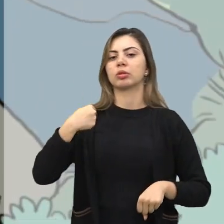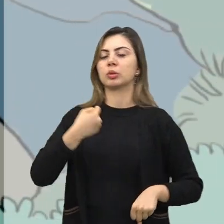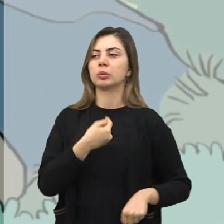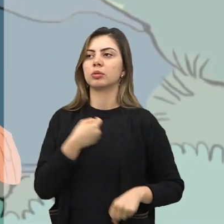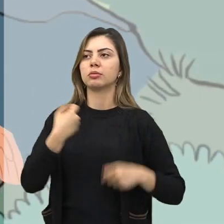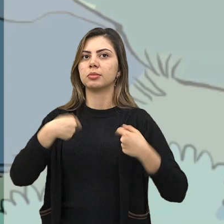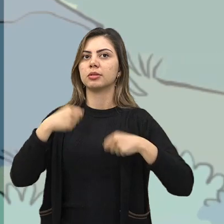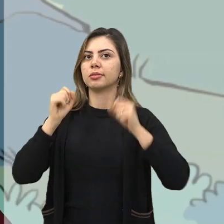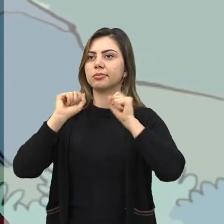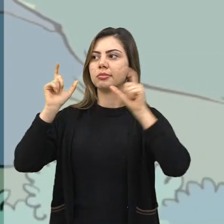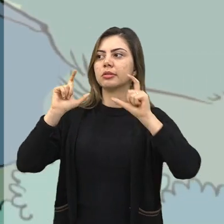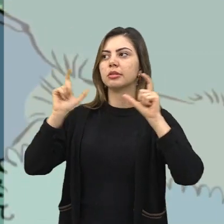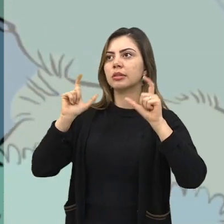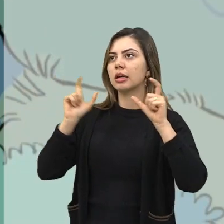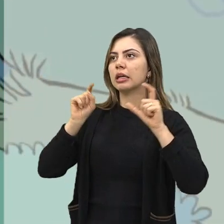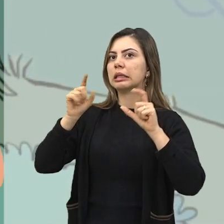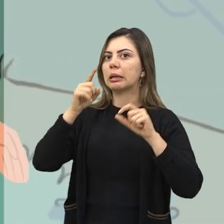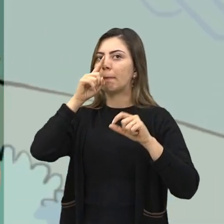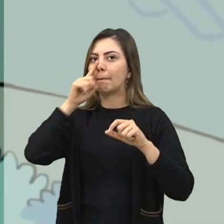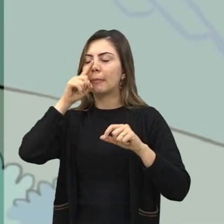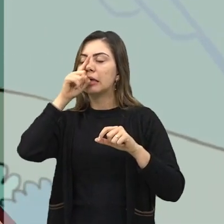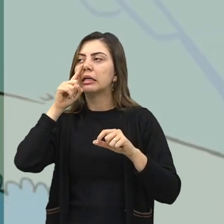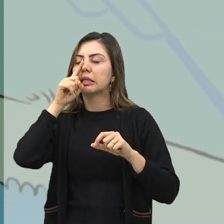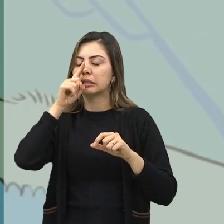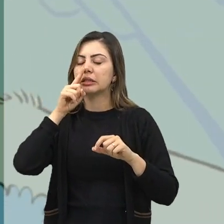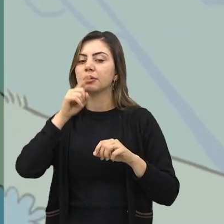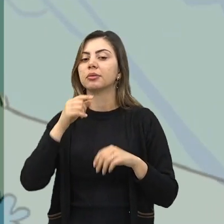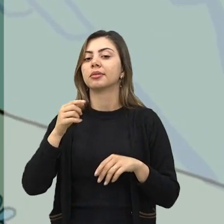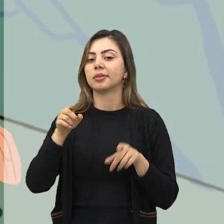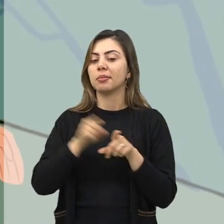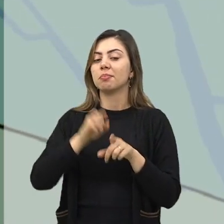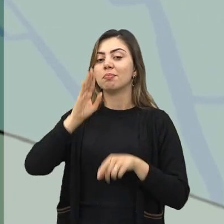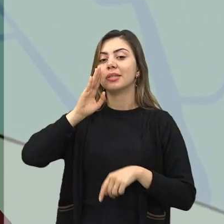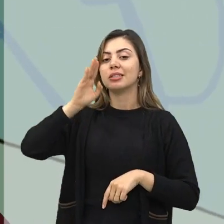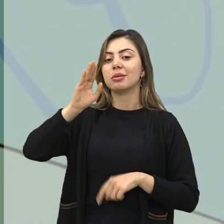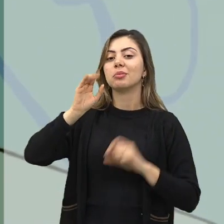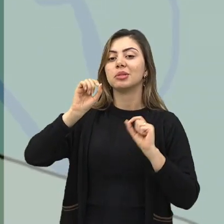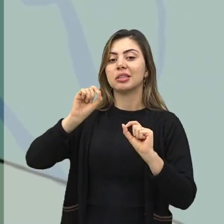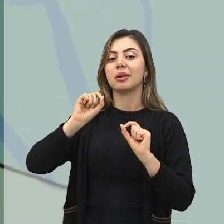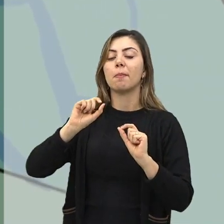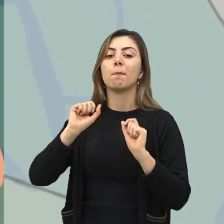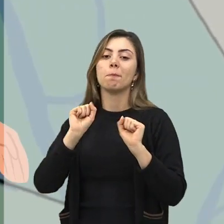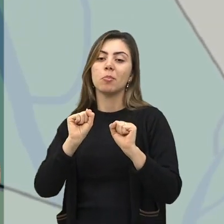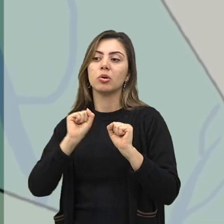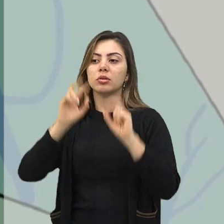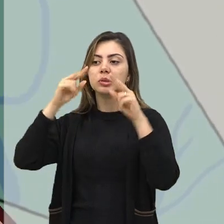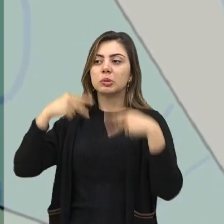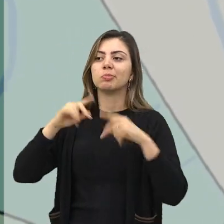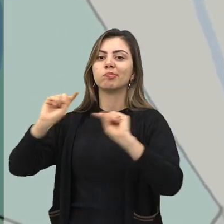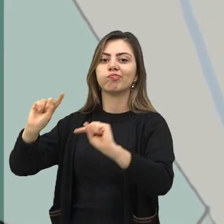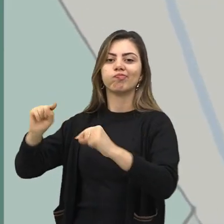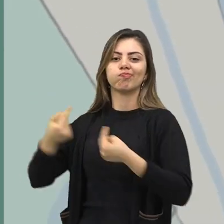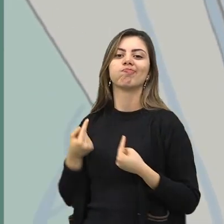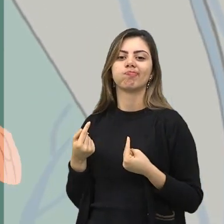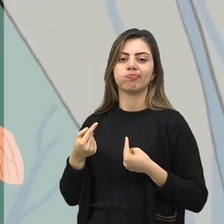vigilantes contra os perigos que nos cercam, inclusive aqueles que podem vir dos próprios homens.